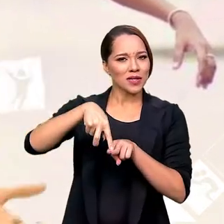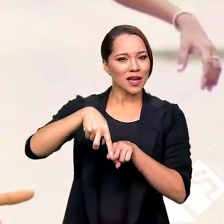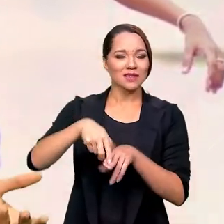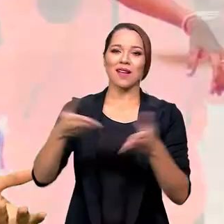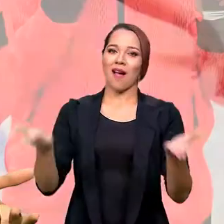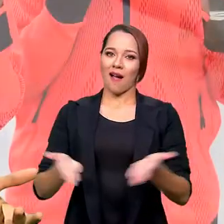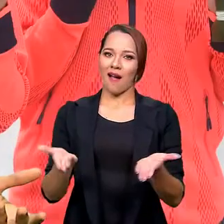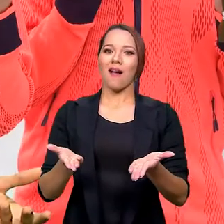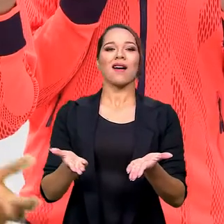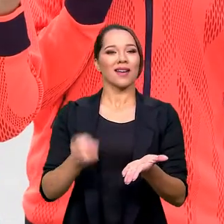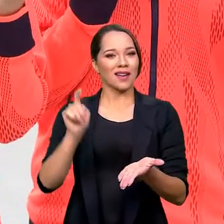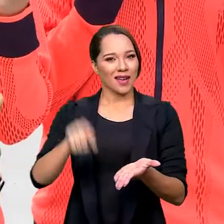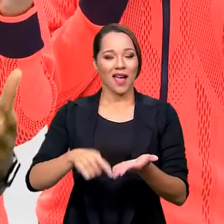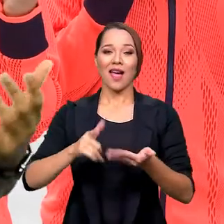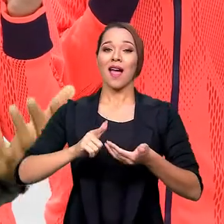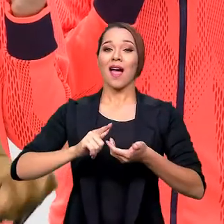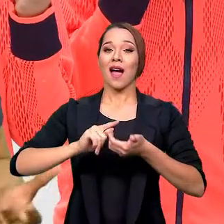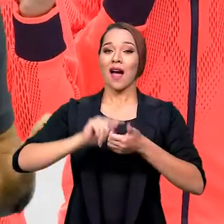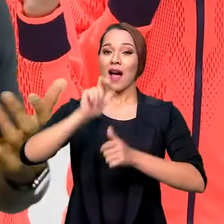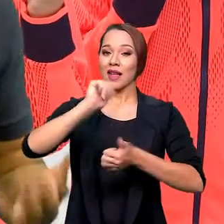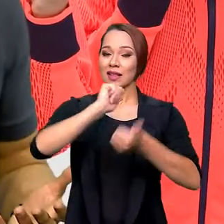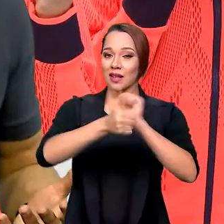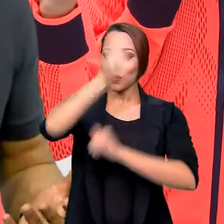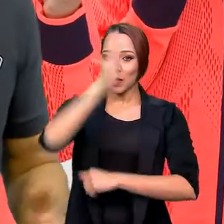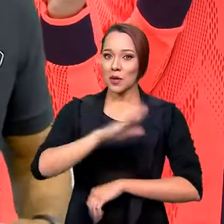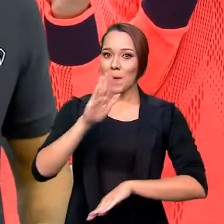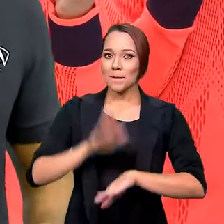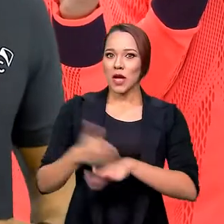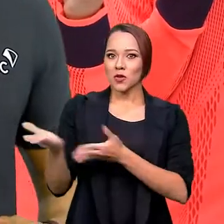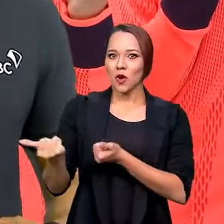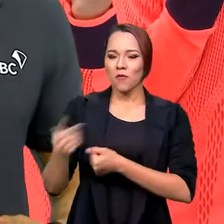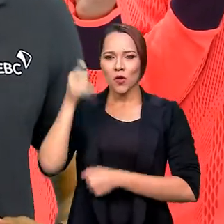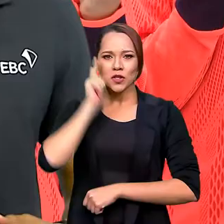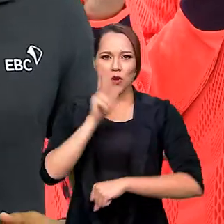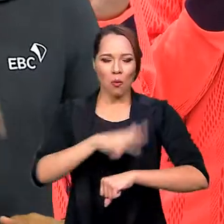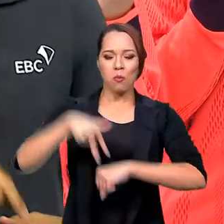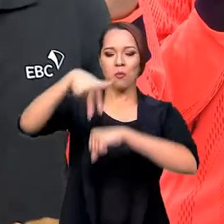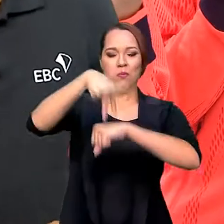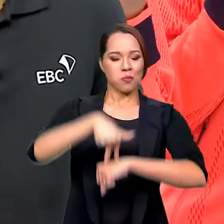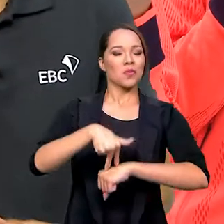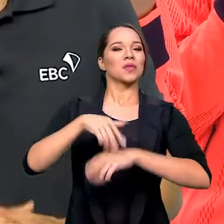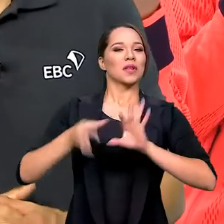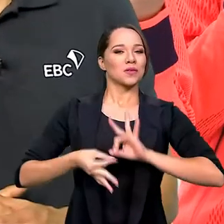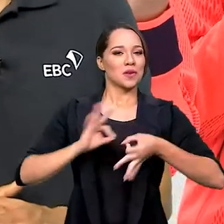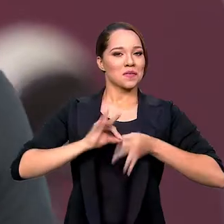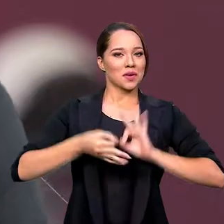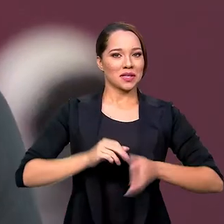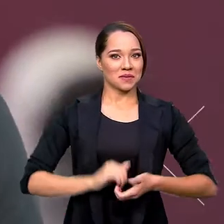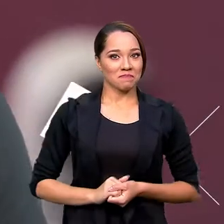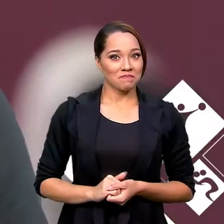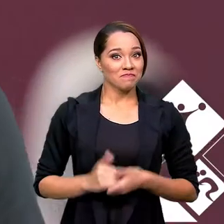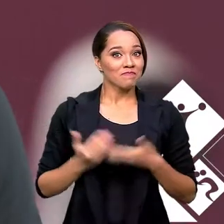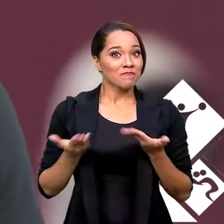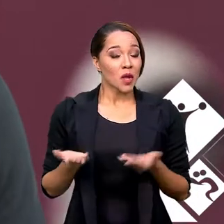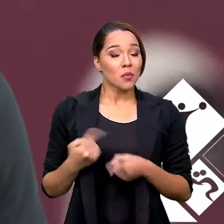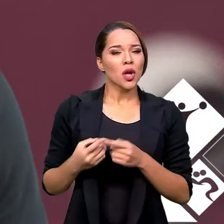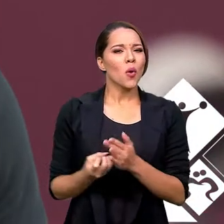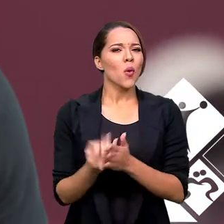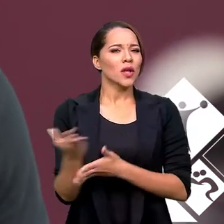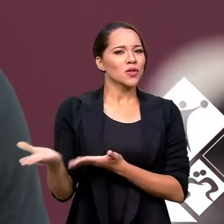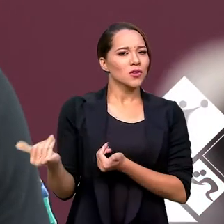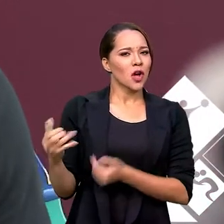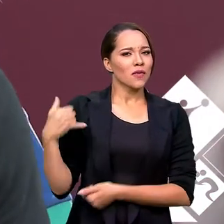skate, agora ela é a atleta brasileira mais nova a subir no pódio de uma Olimpíada. Até porque,